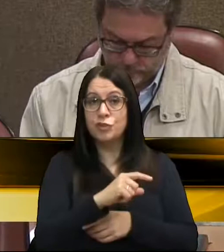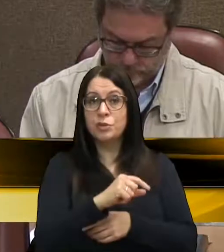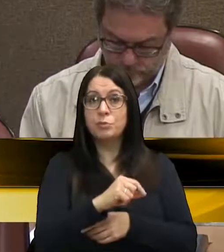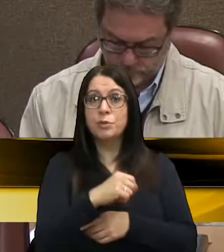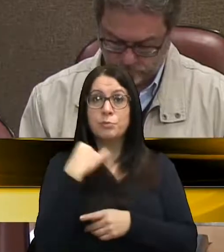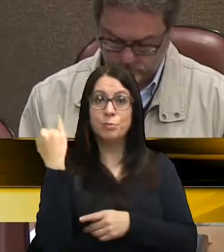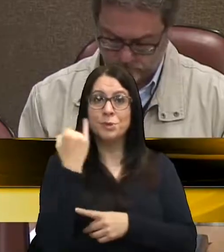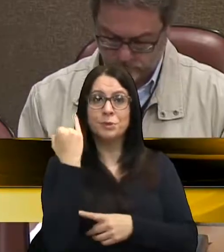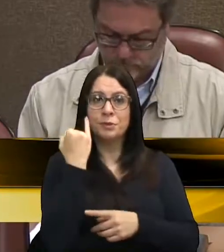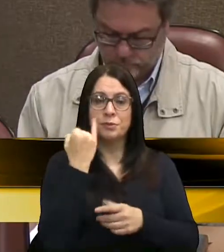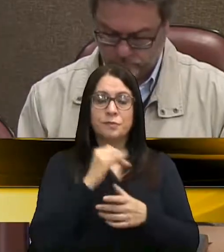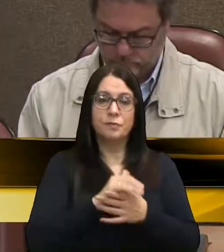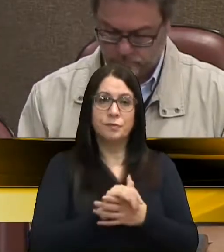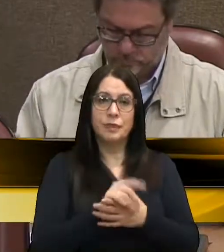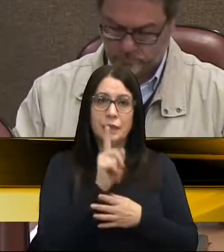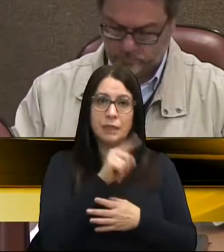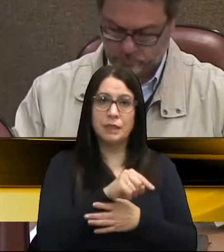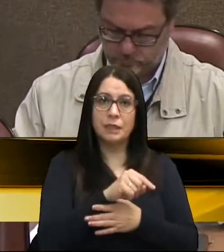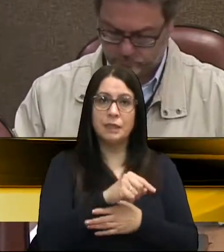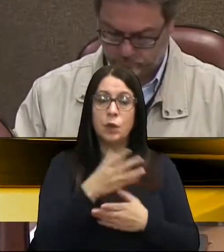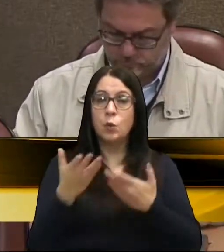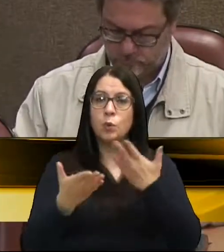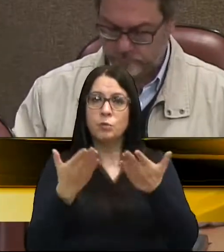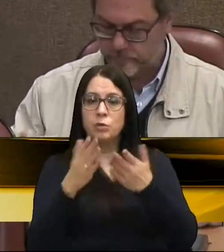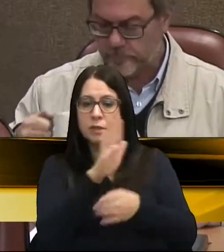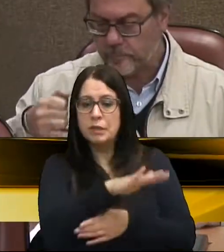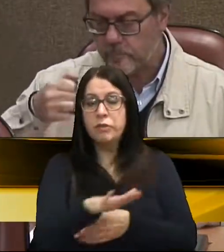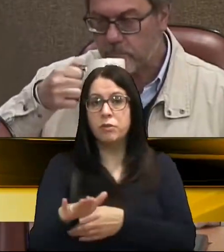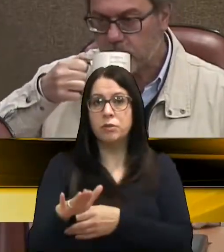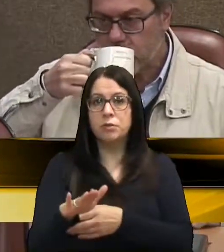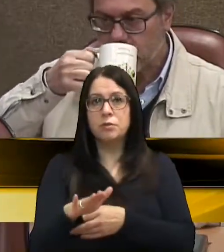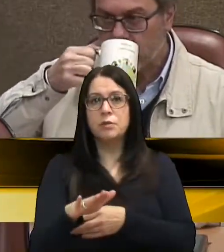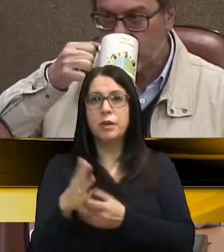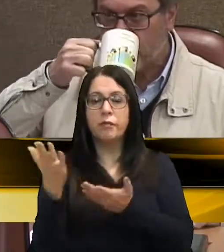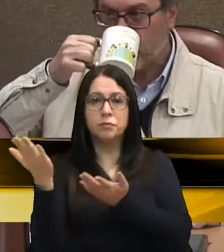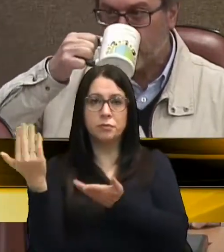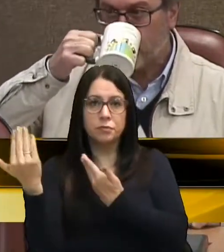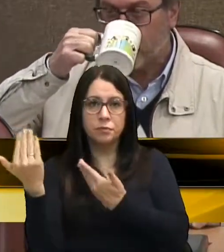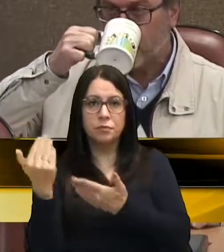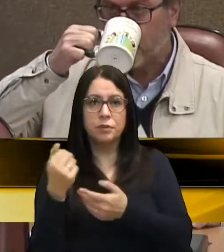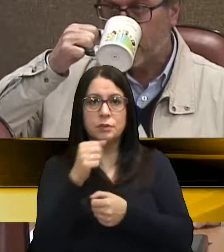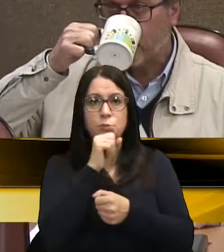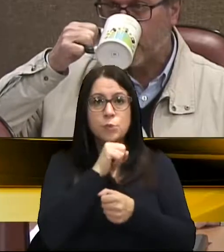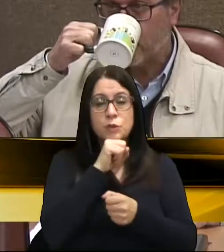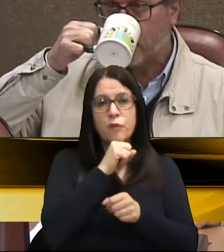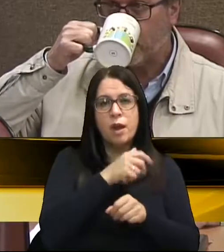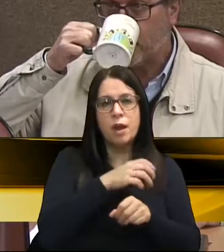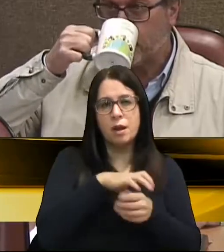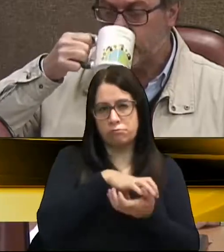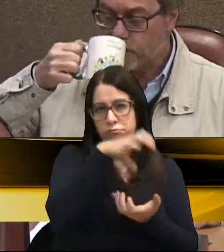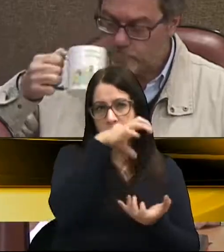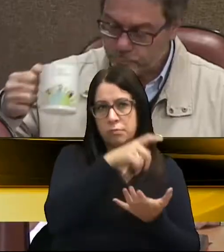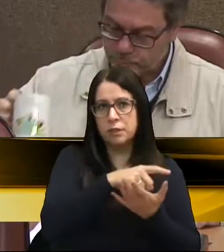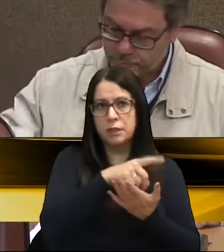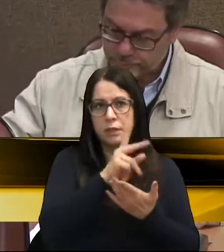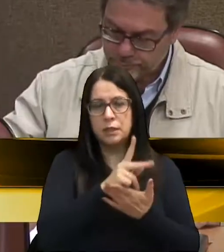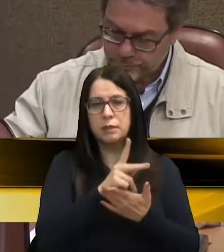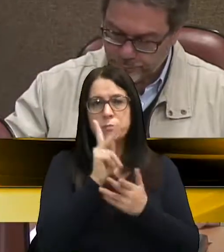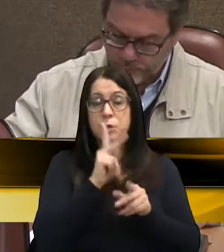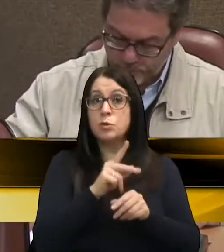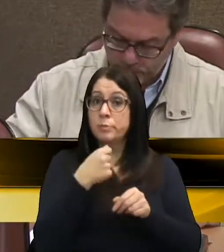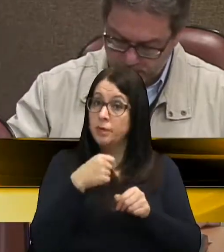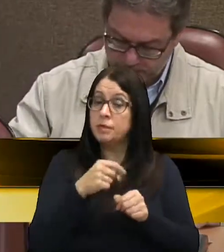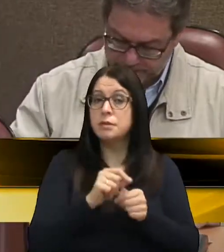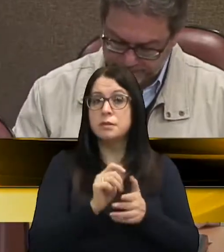por demais importante, que é o atendimento às crianças, aos adolescentes e aos idosos. Pessoas